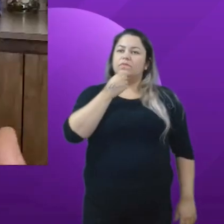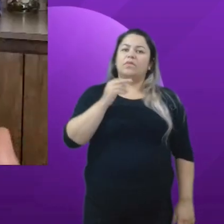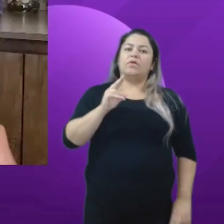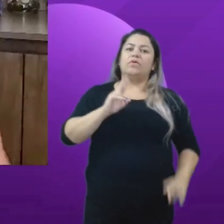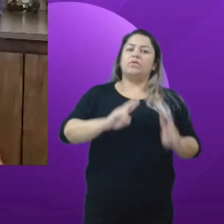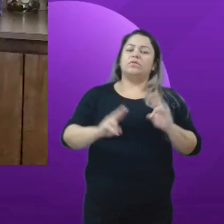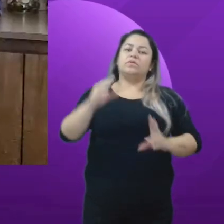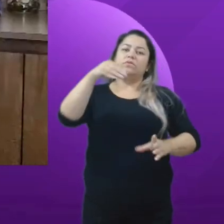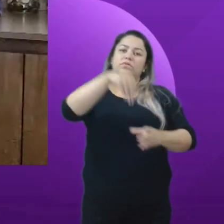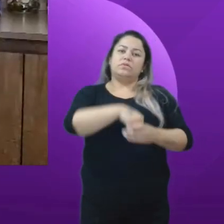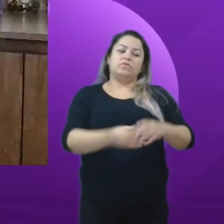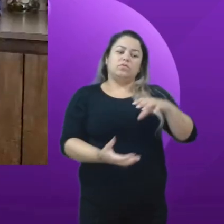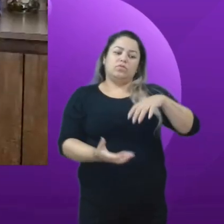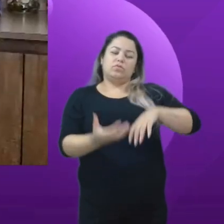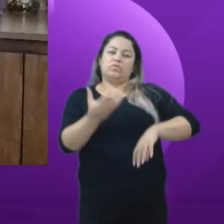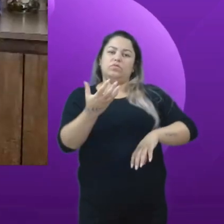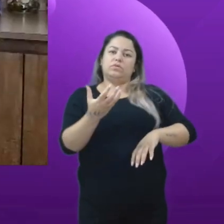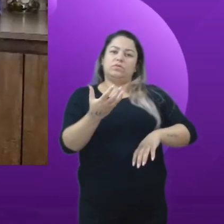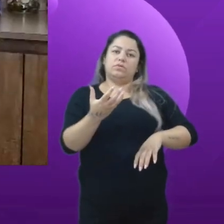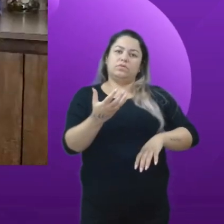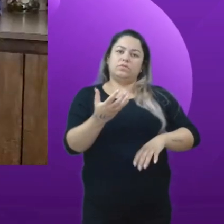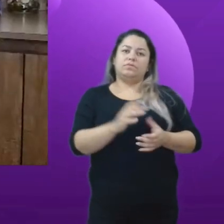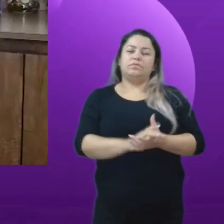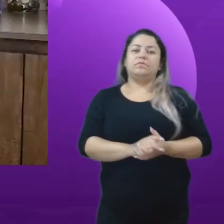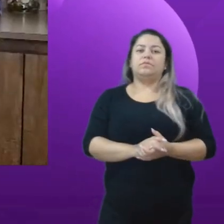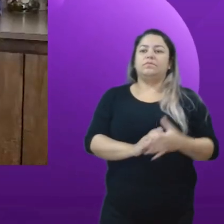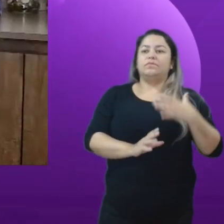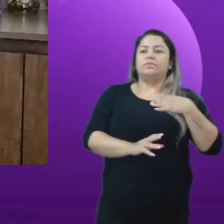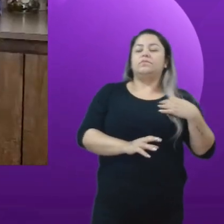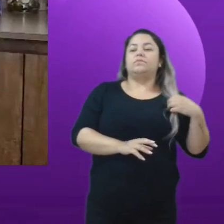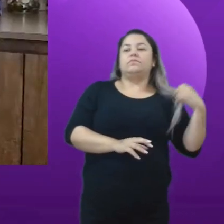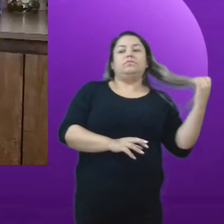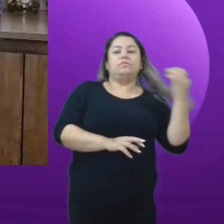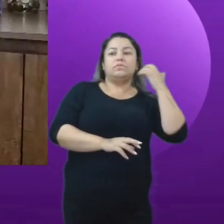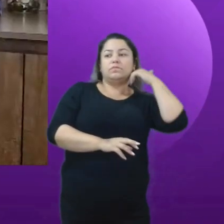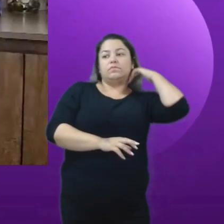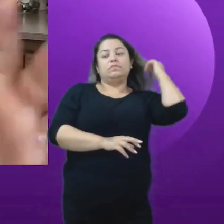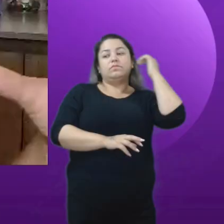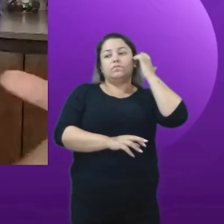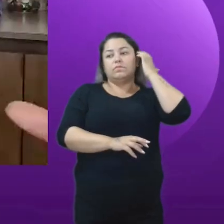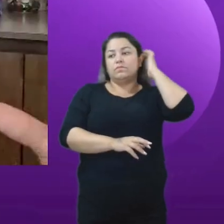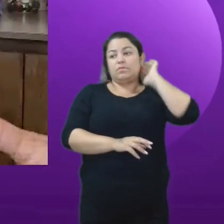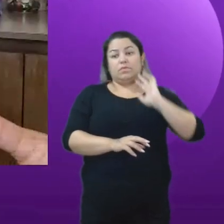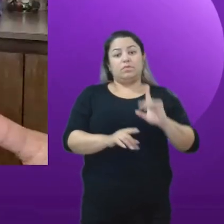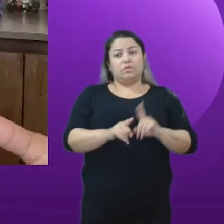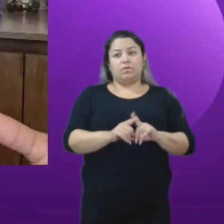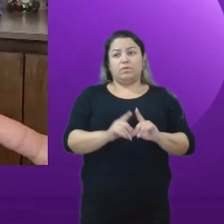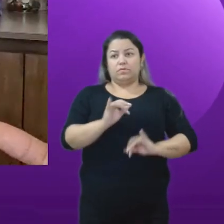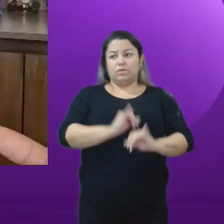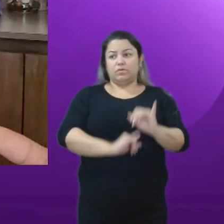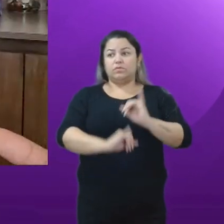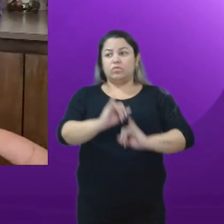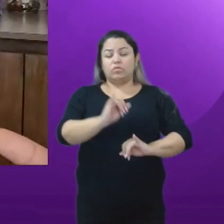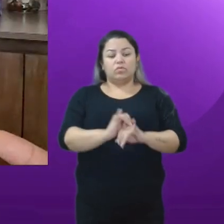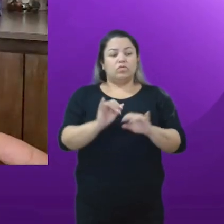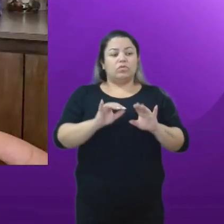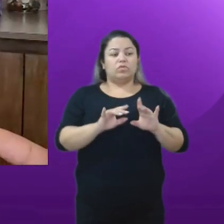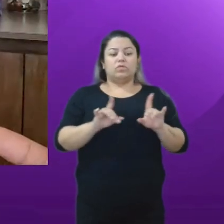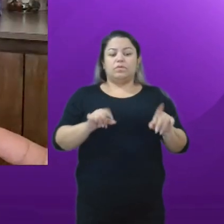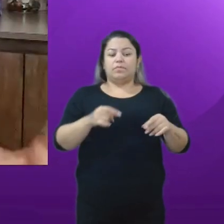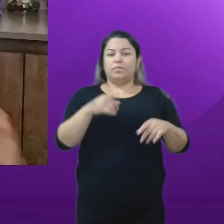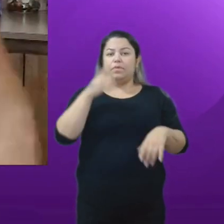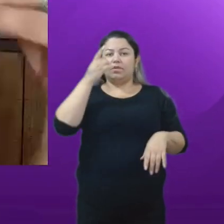Congresso, na parte, nas comissões digitais, a maioria das cadeiras são de